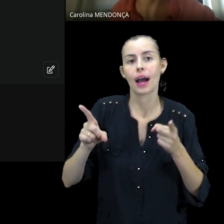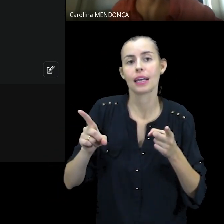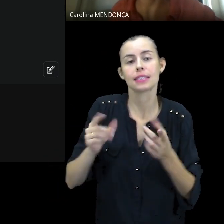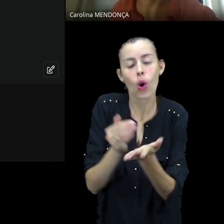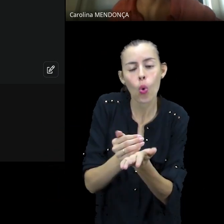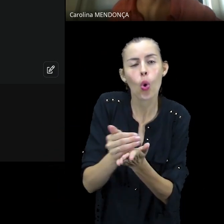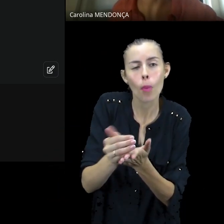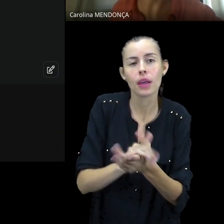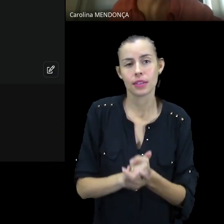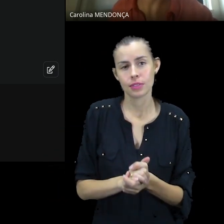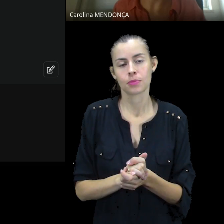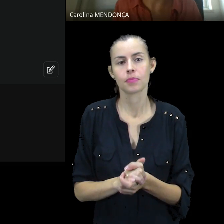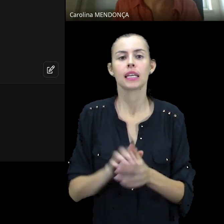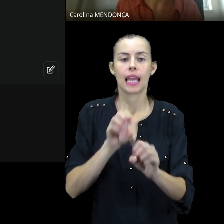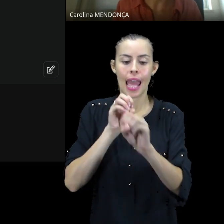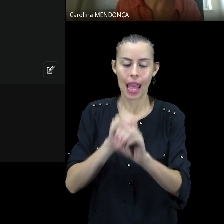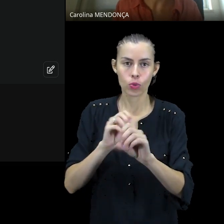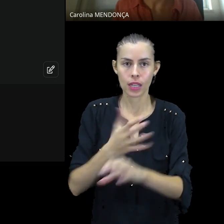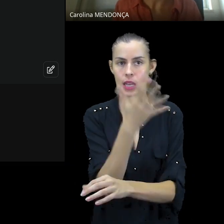agora, só para eu me controlar aqui no tempo.